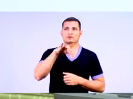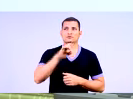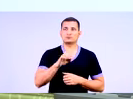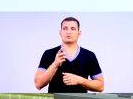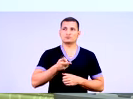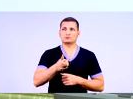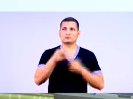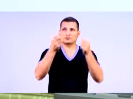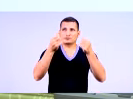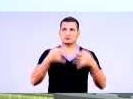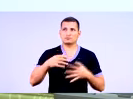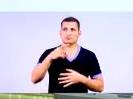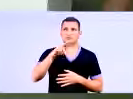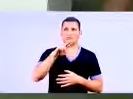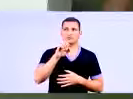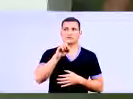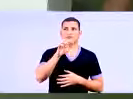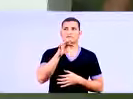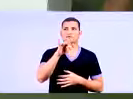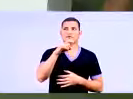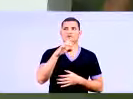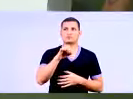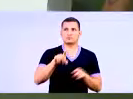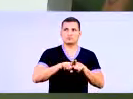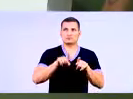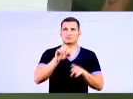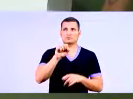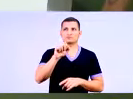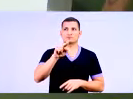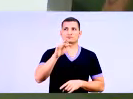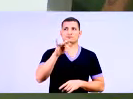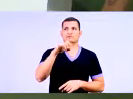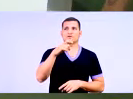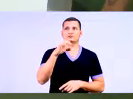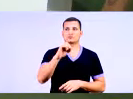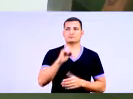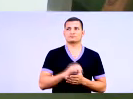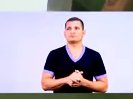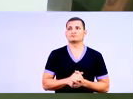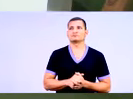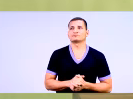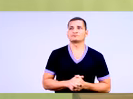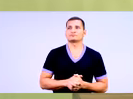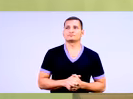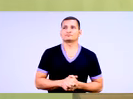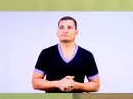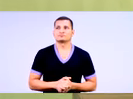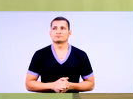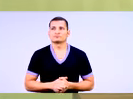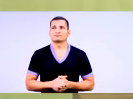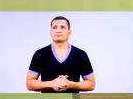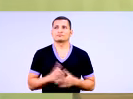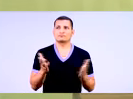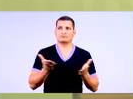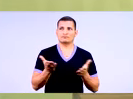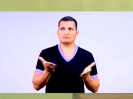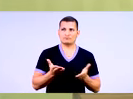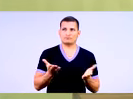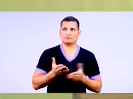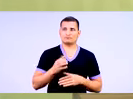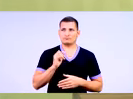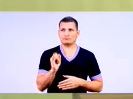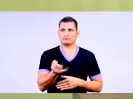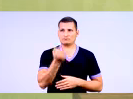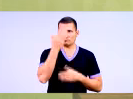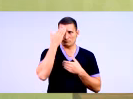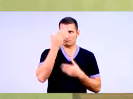sobre prefixos e sufixos. Muito bom. Eu quero aproveitar para agradecer,